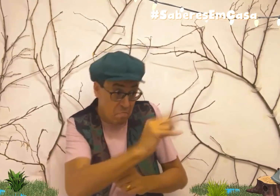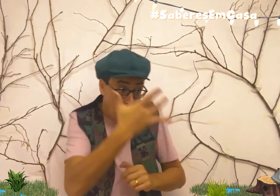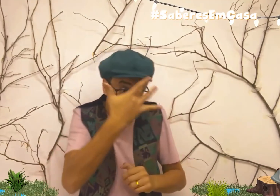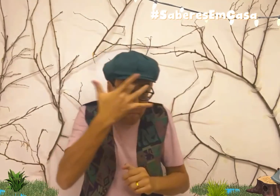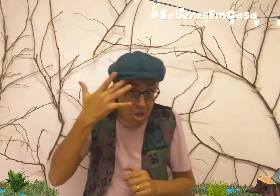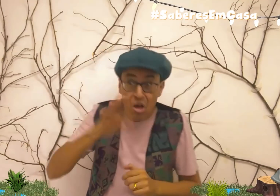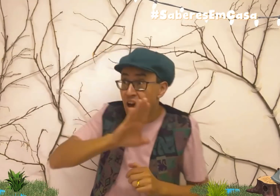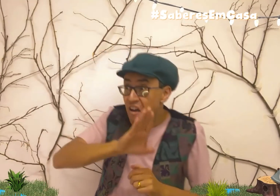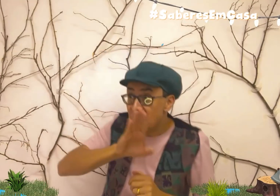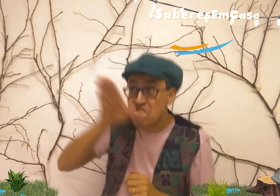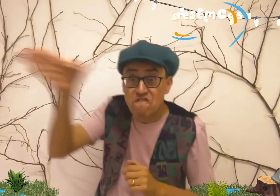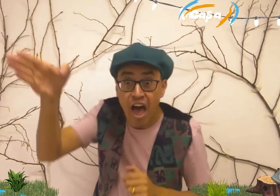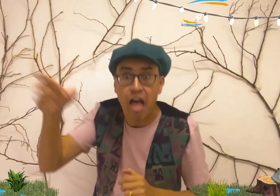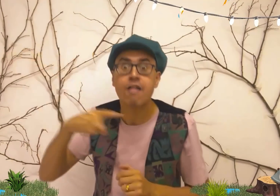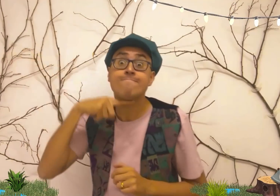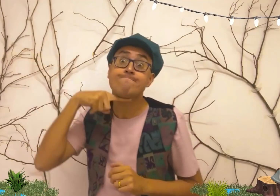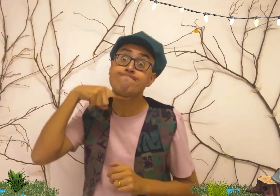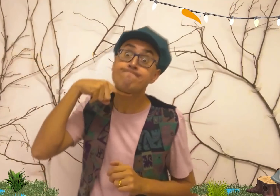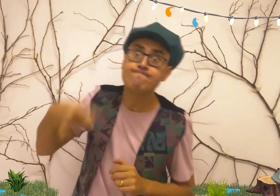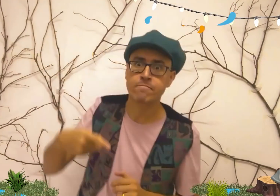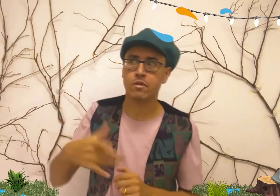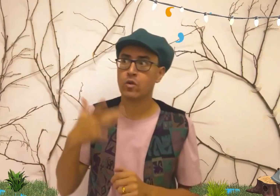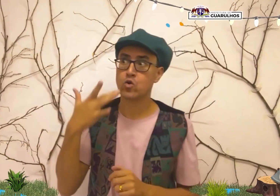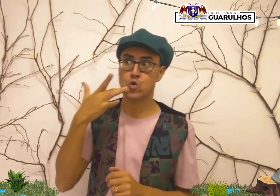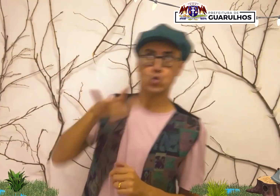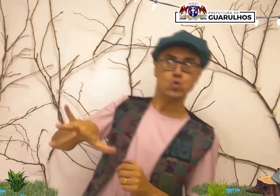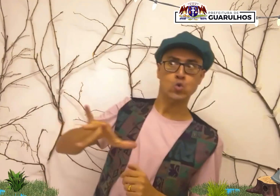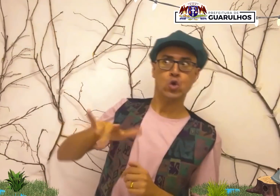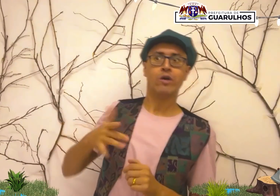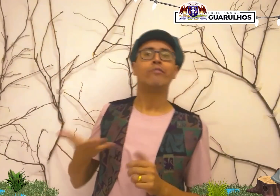ninguém ia até lá. Ninguém.